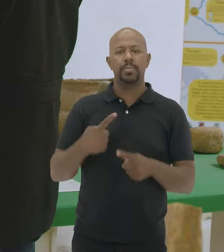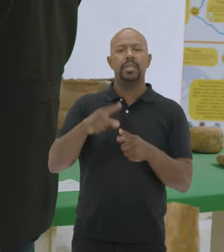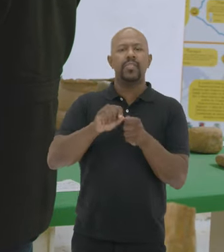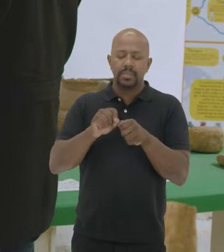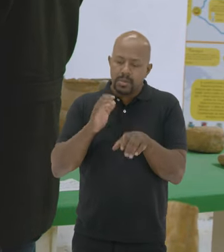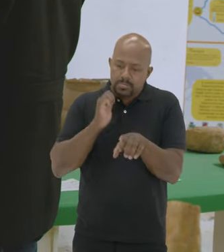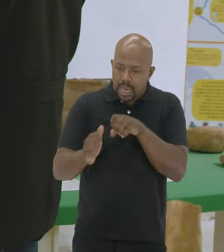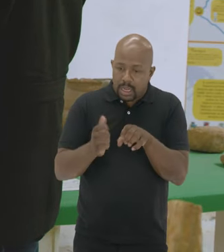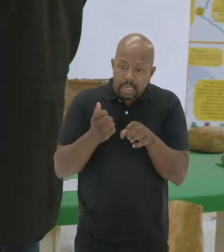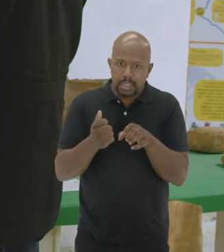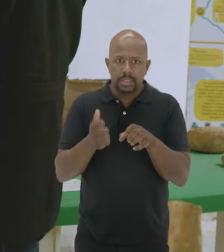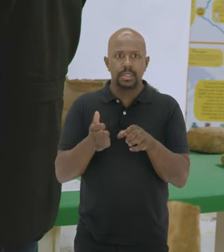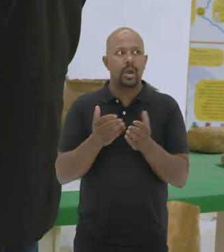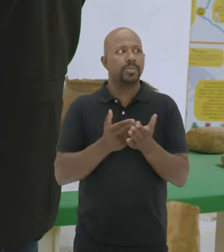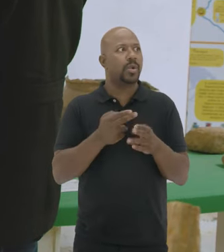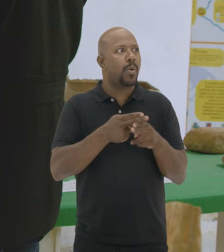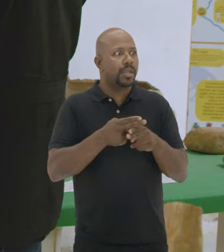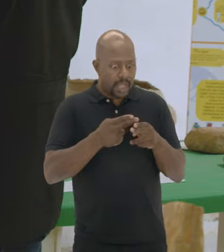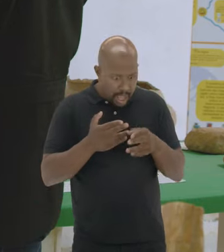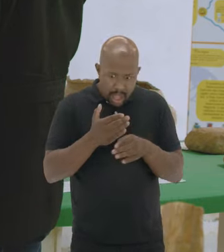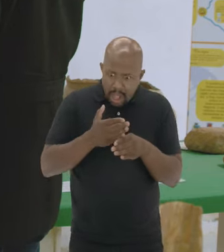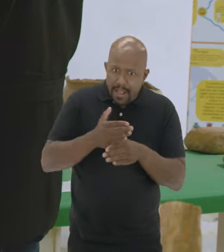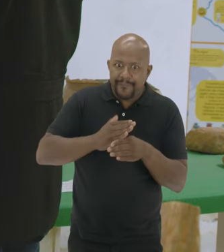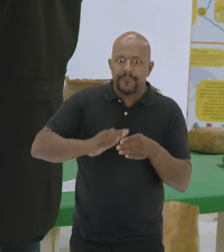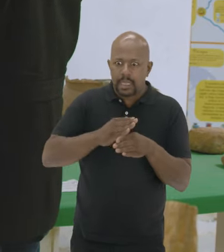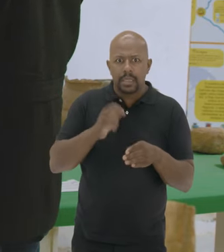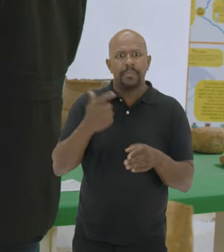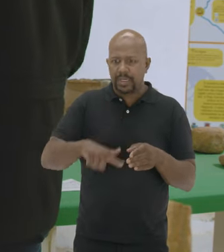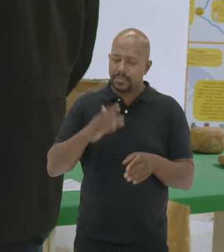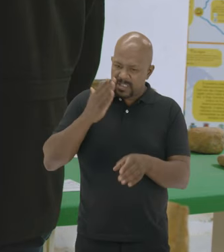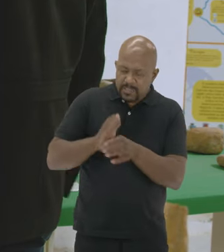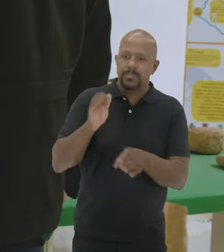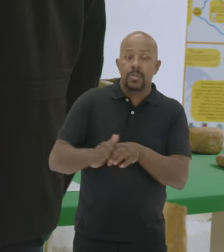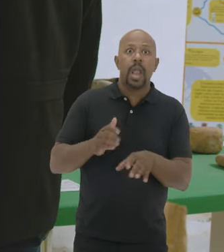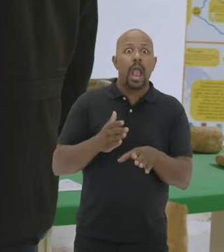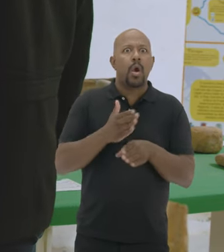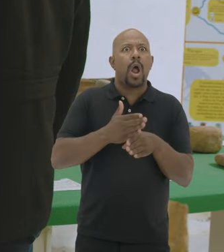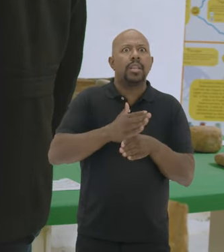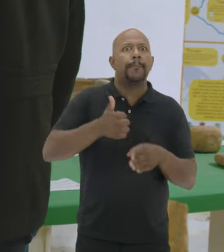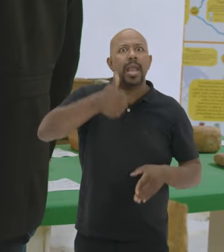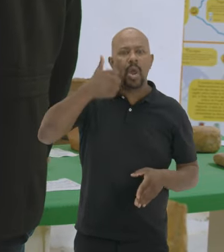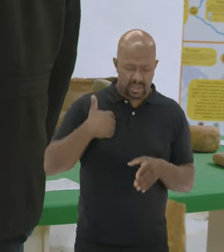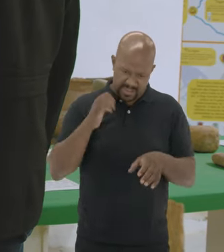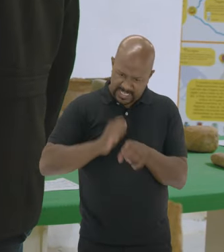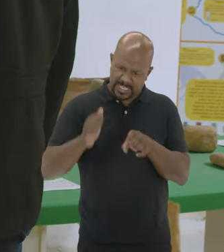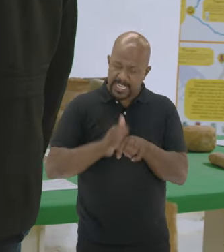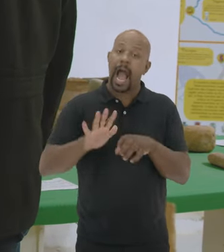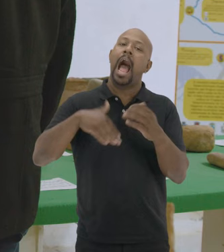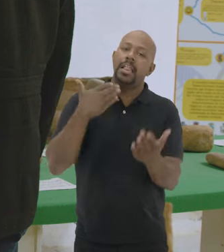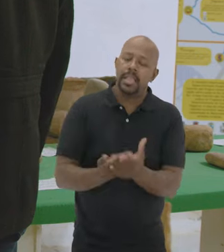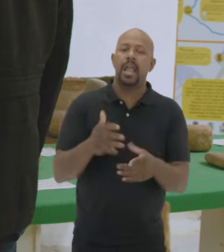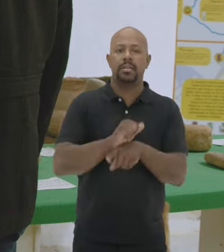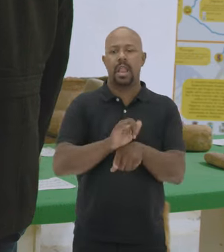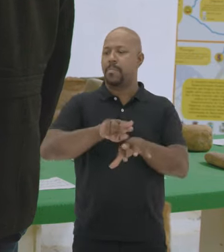daí tu faz uma lasquinha já começou a acordar tem roupa dá para fazer mais uma corta melhor E aí tu vai aumentando até